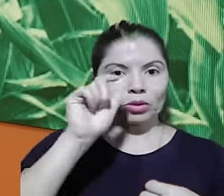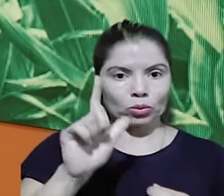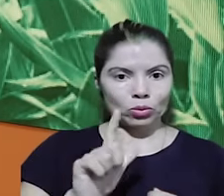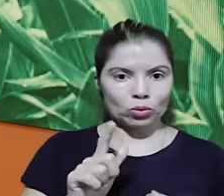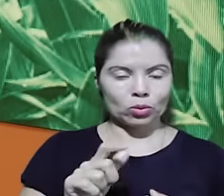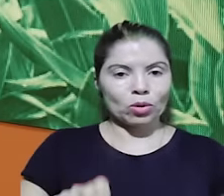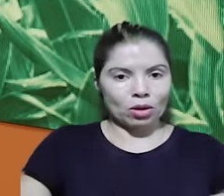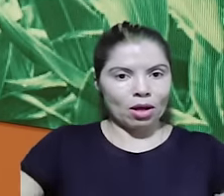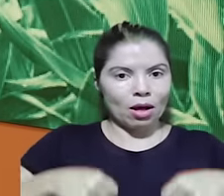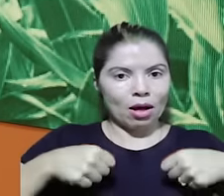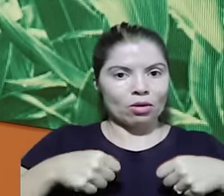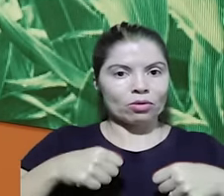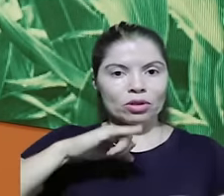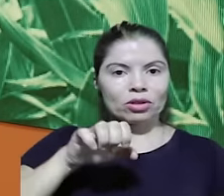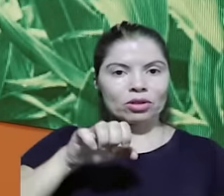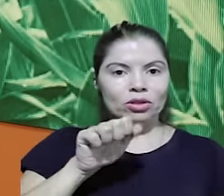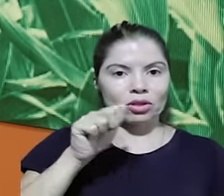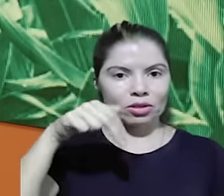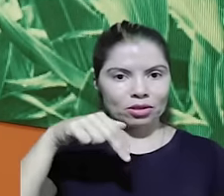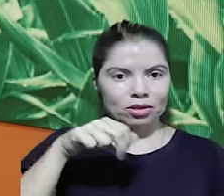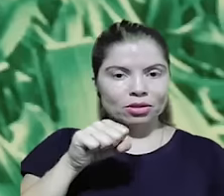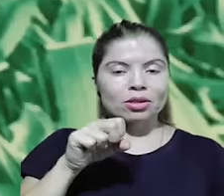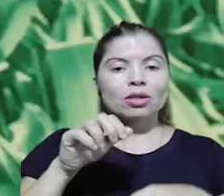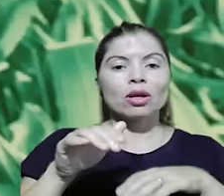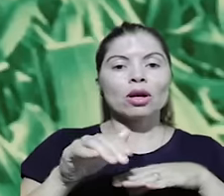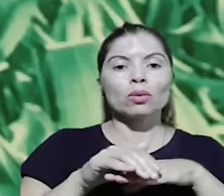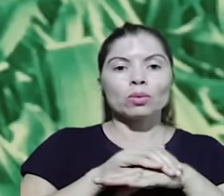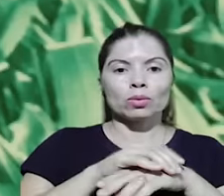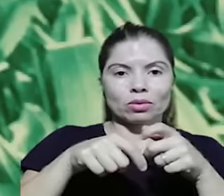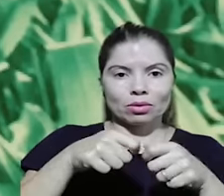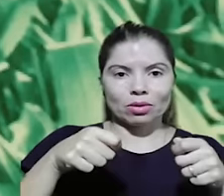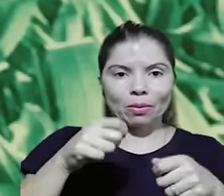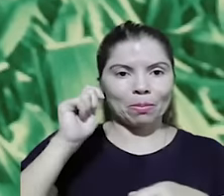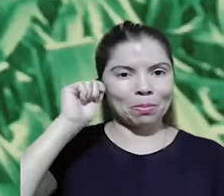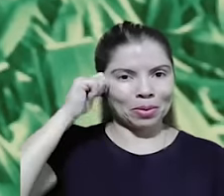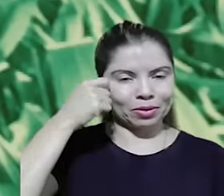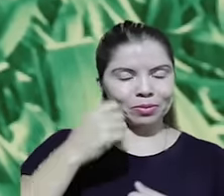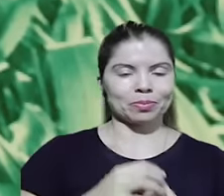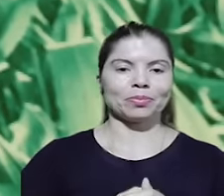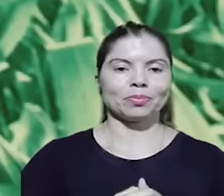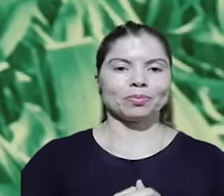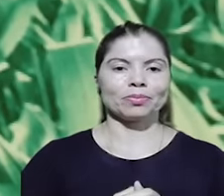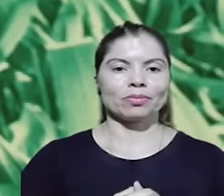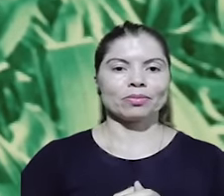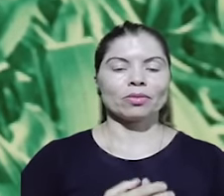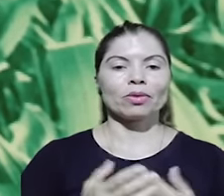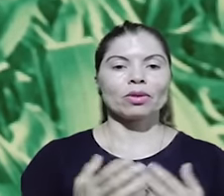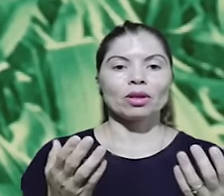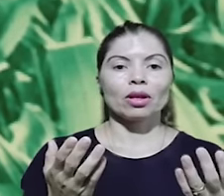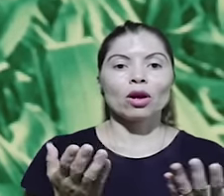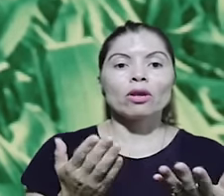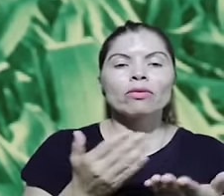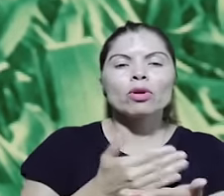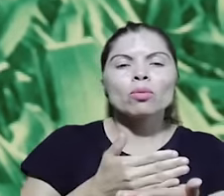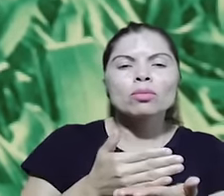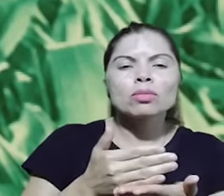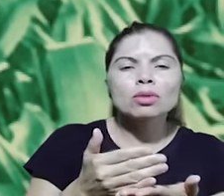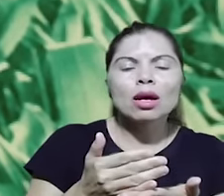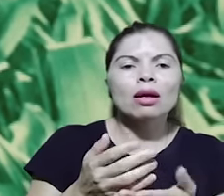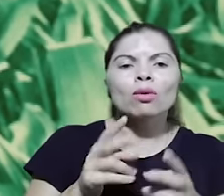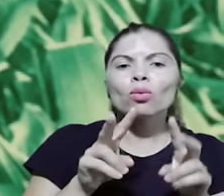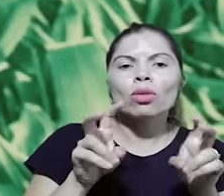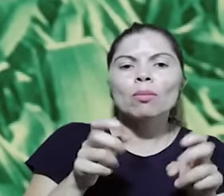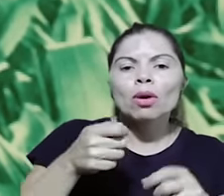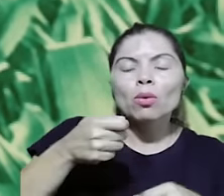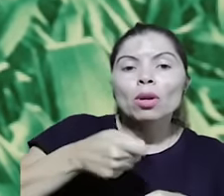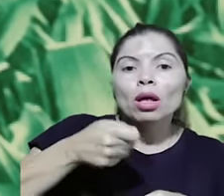calça jeans e um tênis preto legal Fábio vamos começar a tirar falar uma introdução né sobre essa obrigatoriedade da